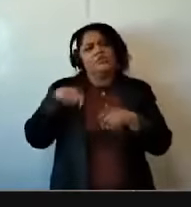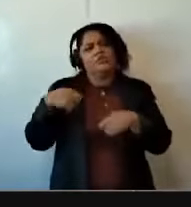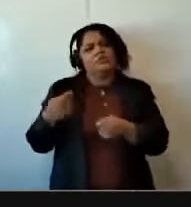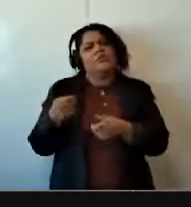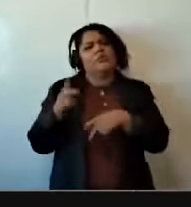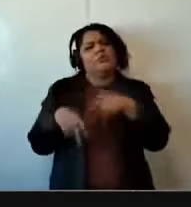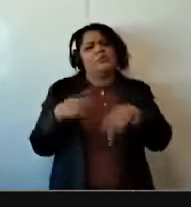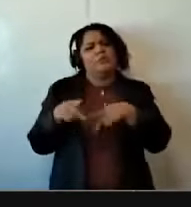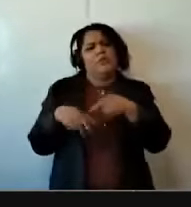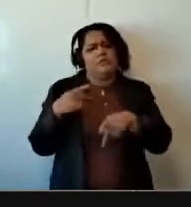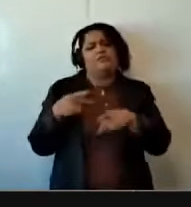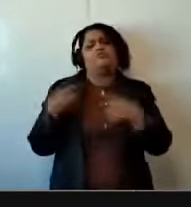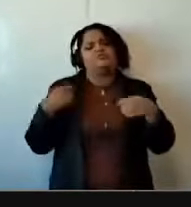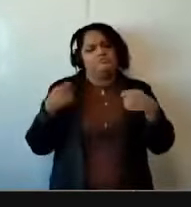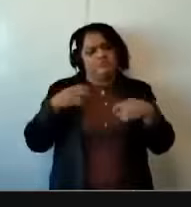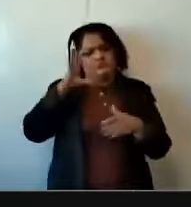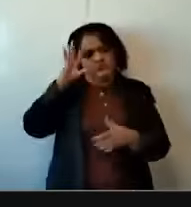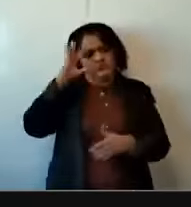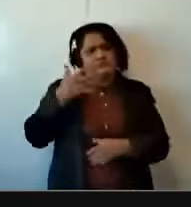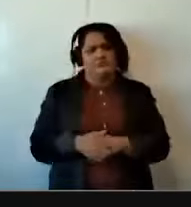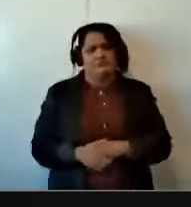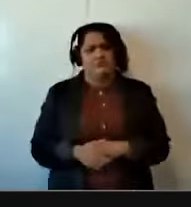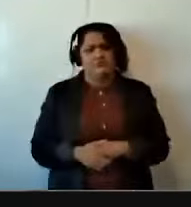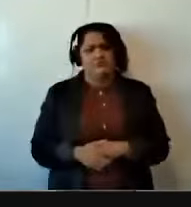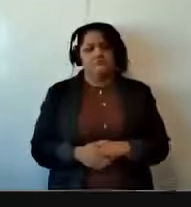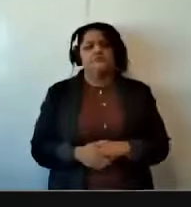Nós precisamos agora de uma grande